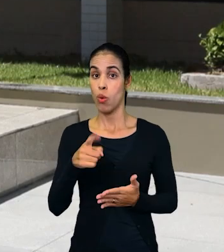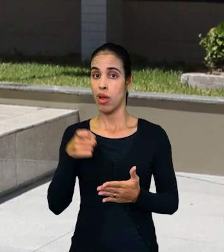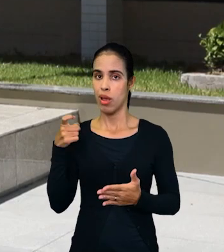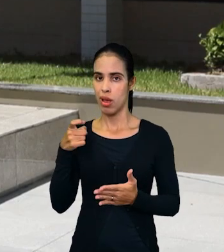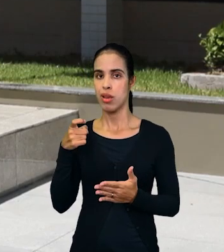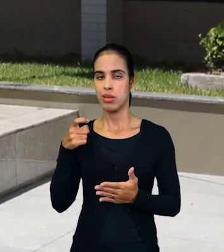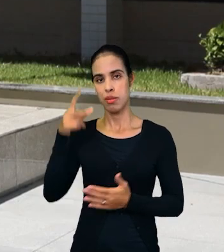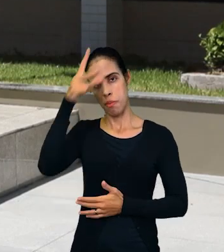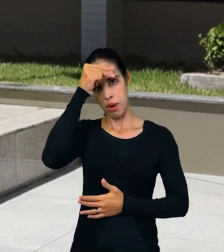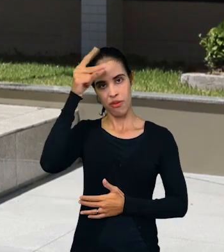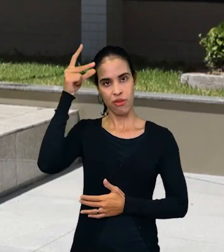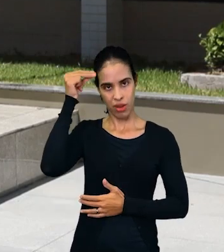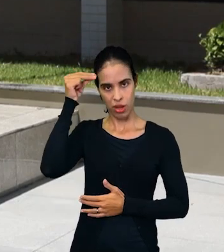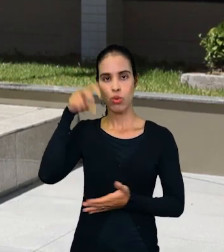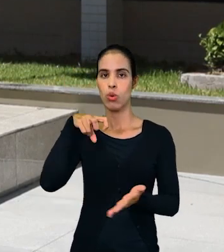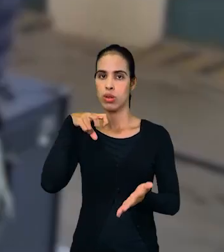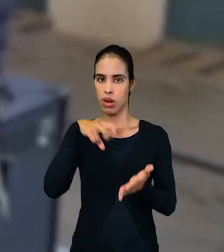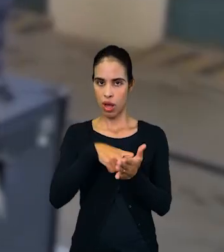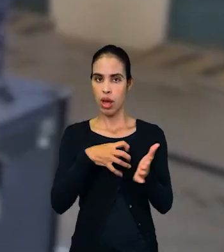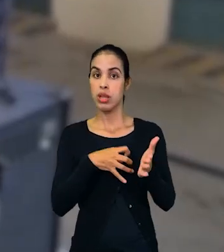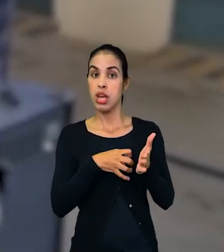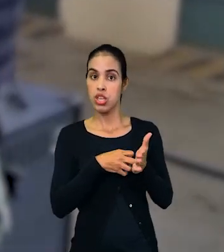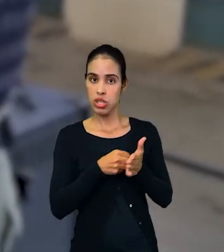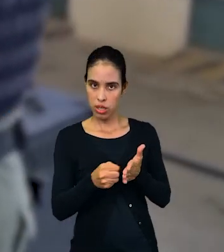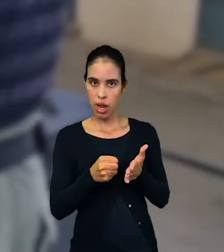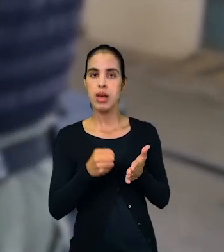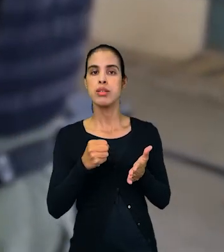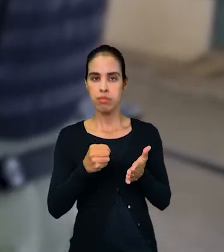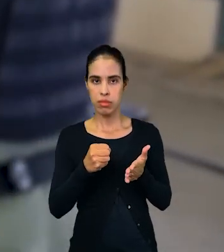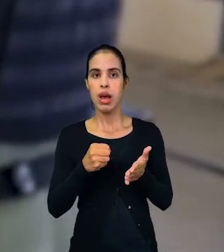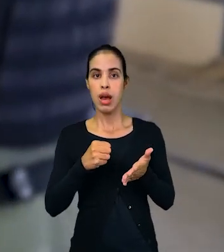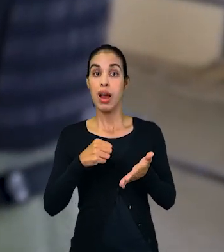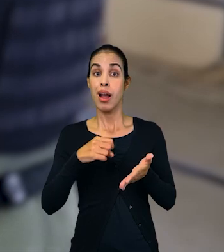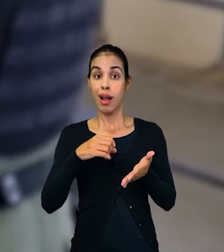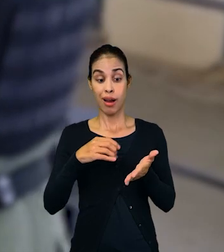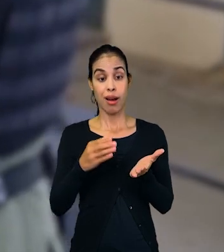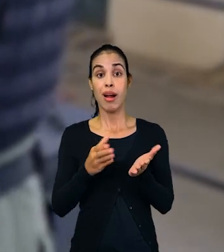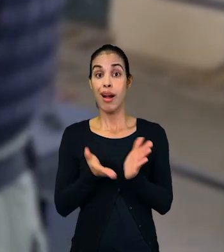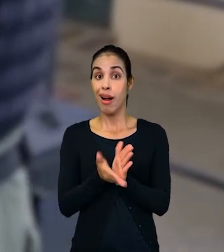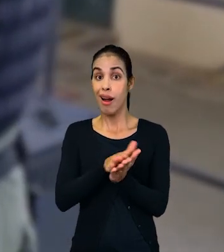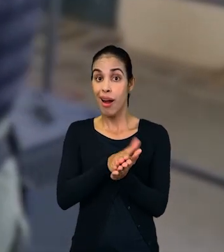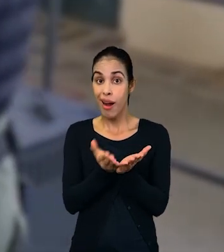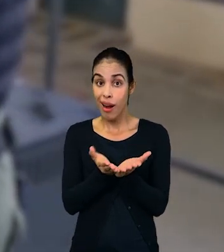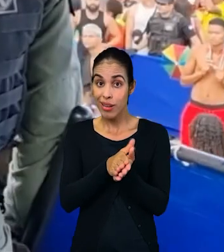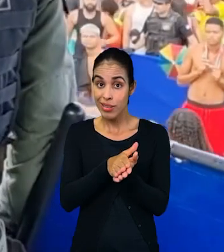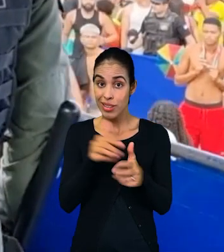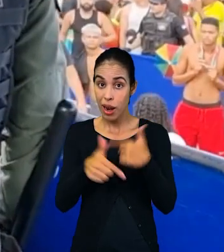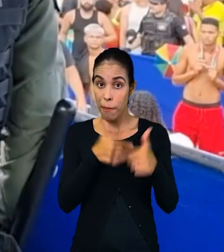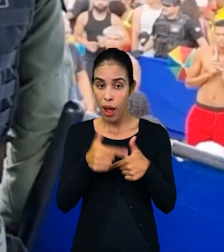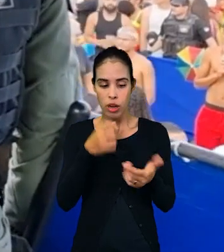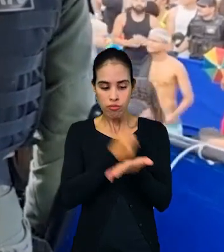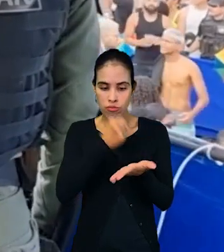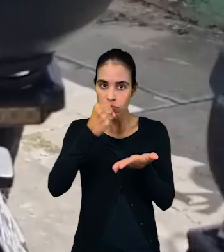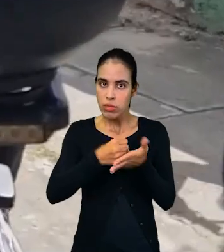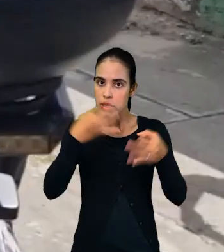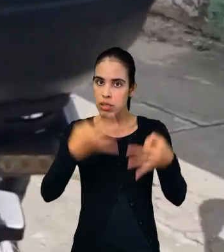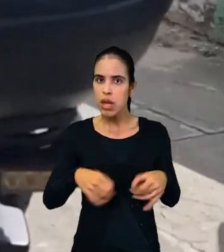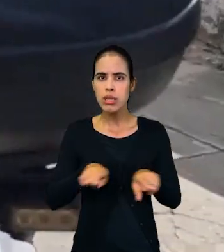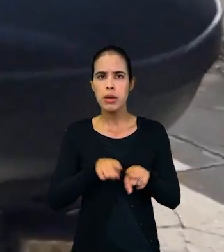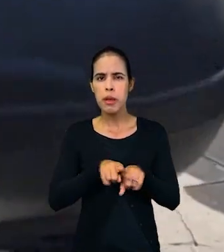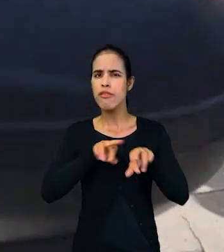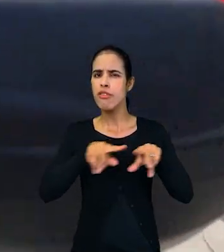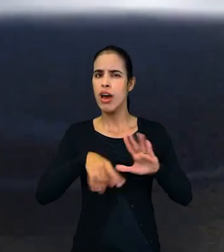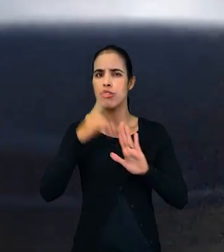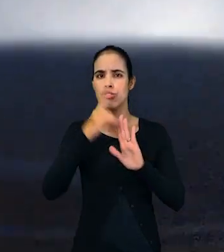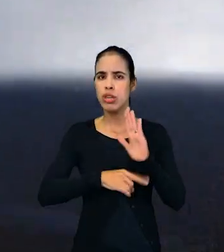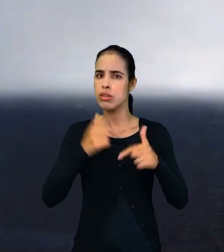Com isso, o ex-prefeito de Goiânia foi condenado a registrar a carteira de trabalho do profissional como segurança, além de